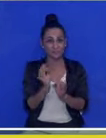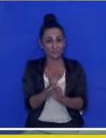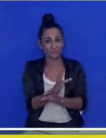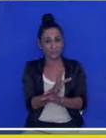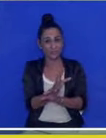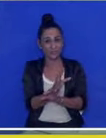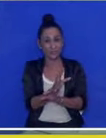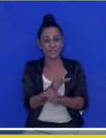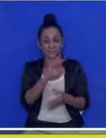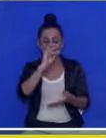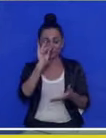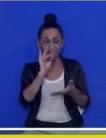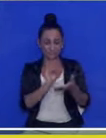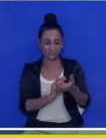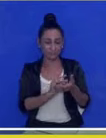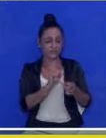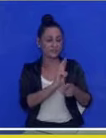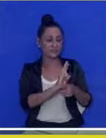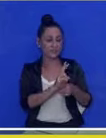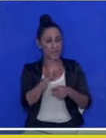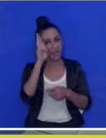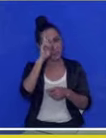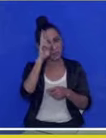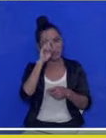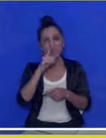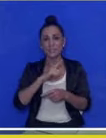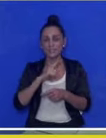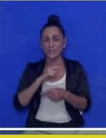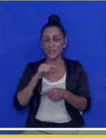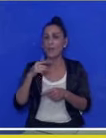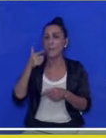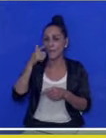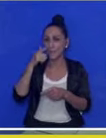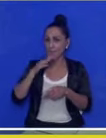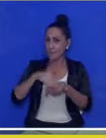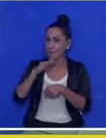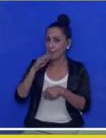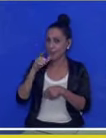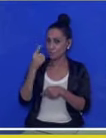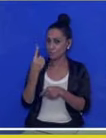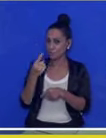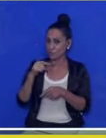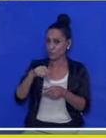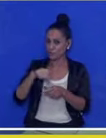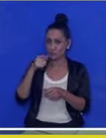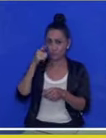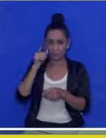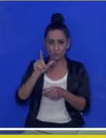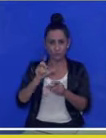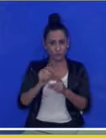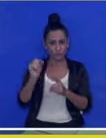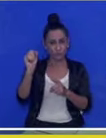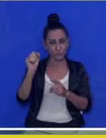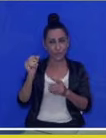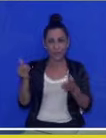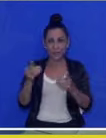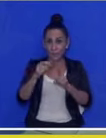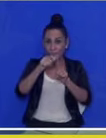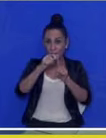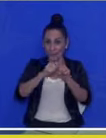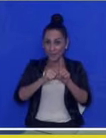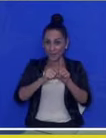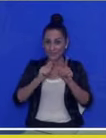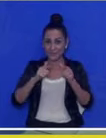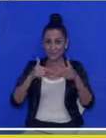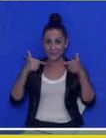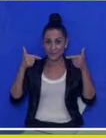realizada, validada por nossas auditoras. Lembrando, você tem mais uma chance de ganhar. Passaremos agora ao sorteio do mês da sorte. O